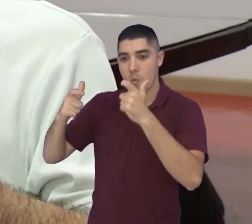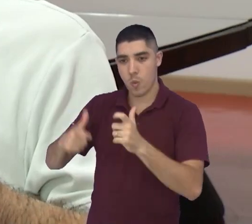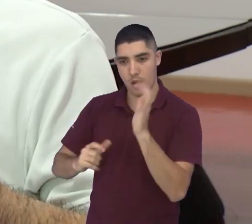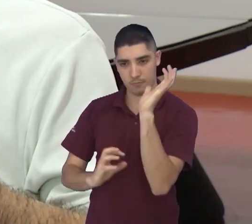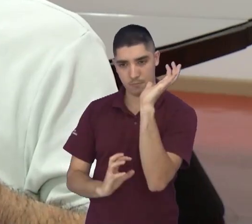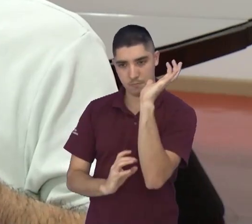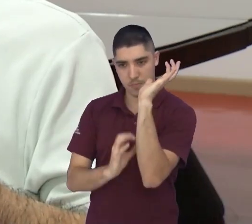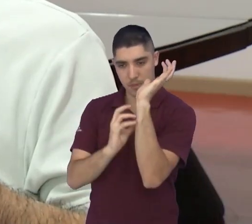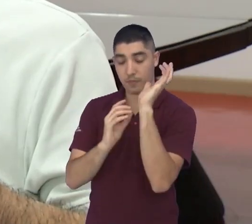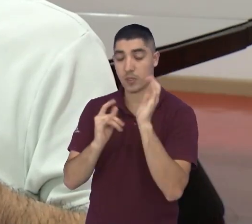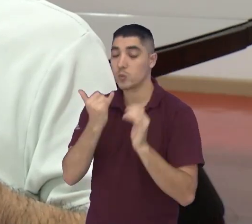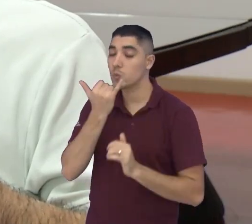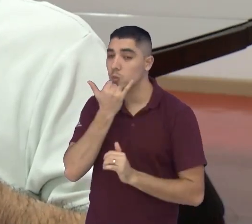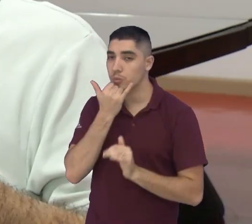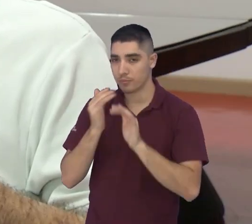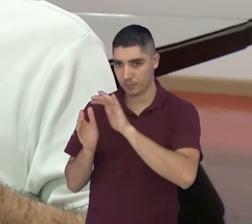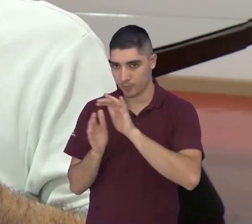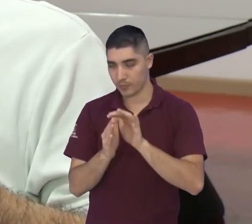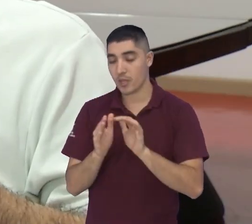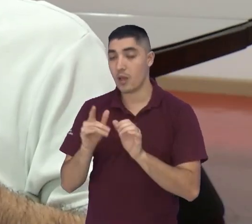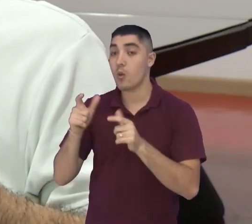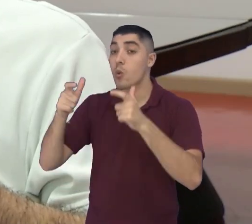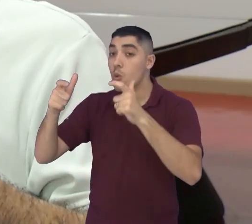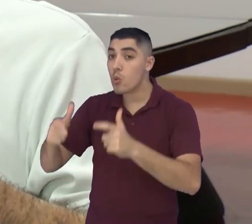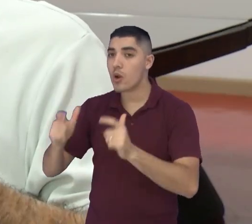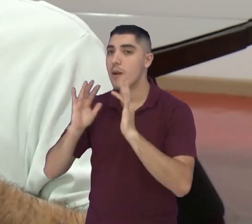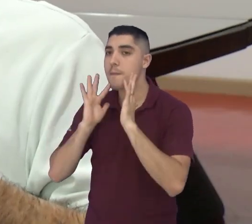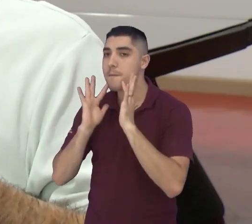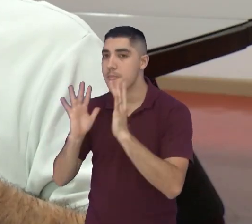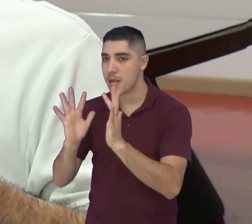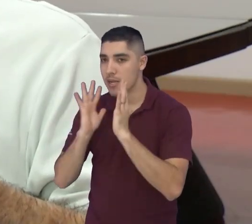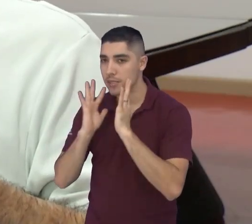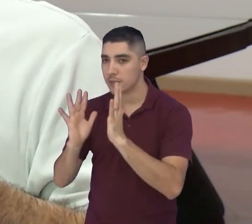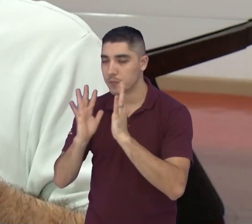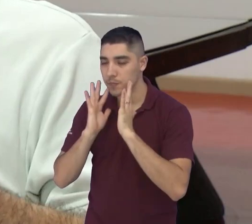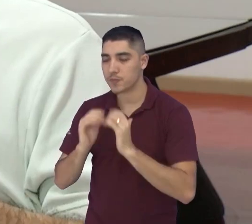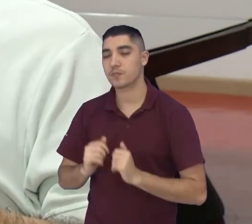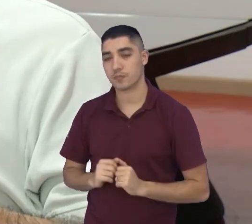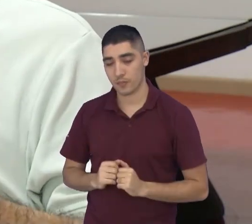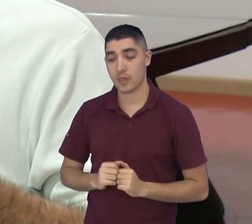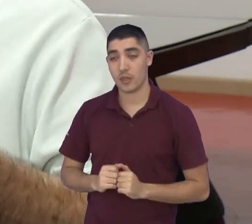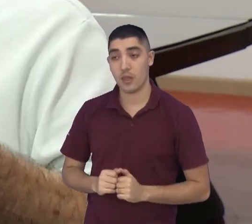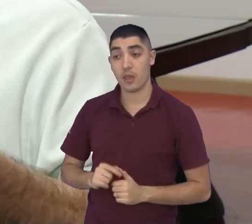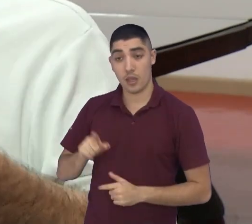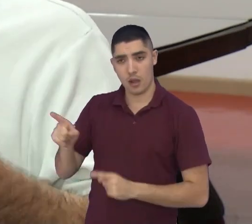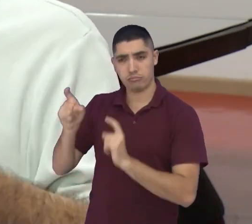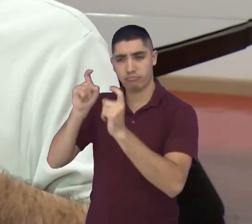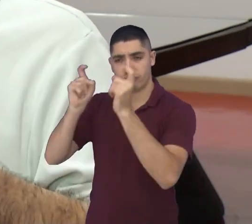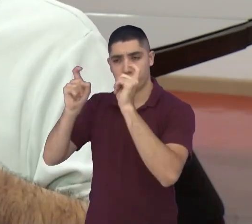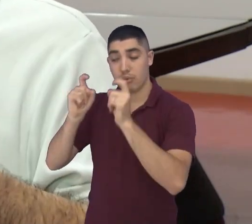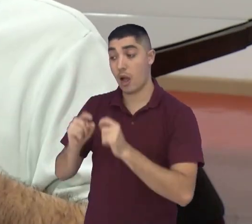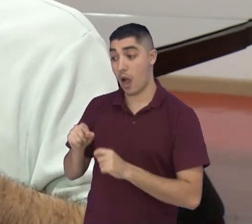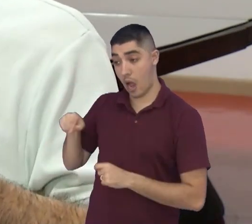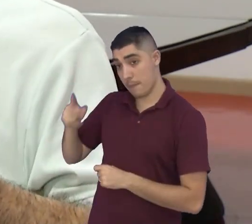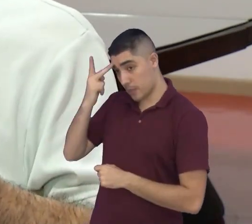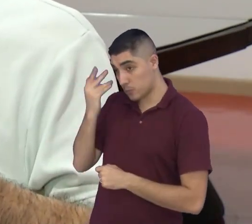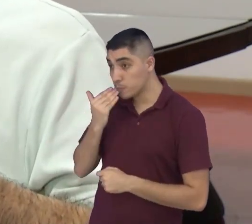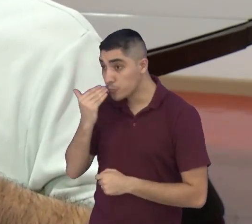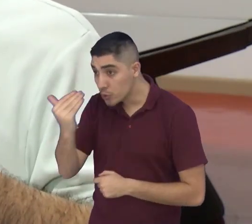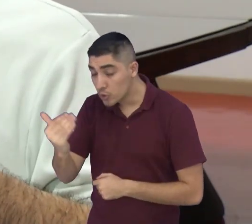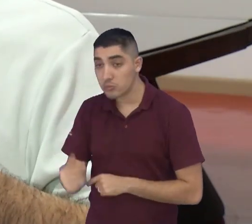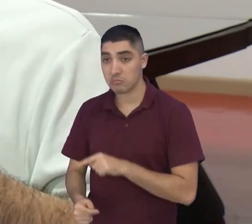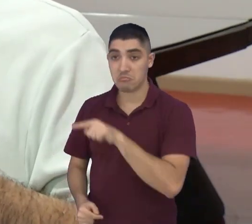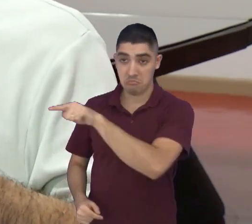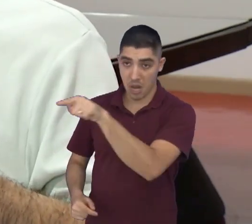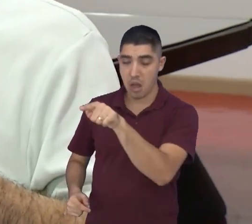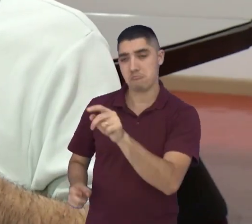né? E mostrar a importância e fazer um abaixo-assinado. Eu